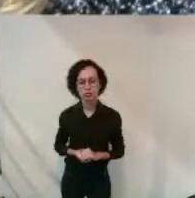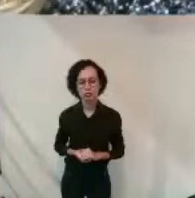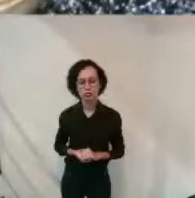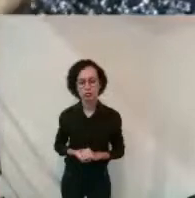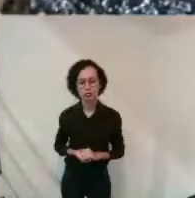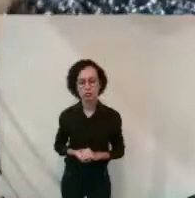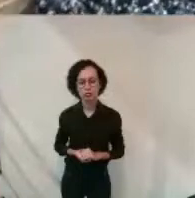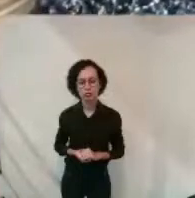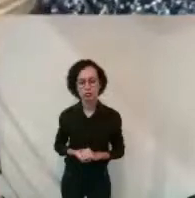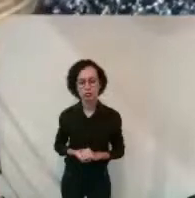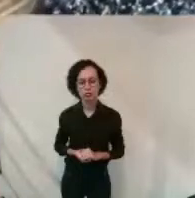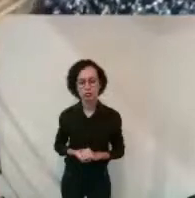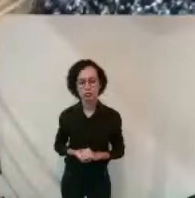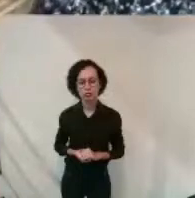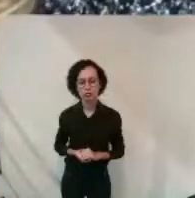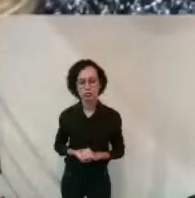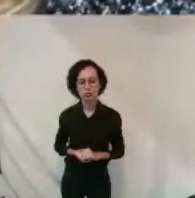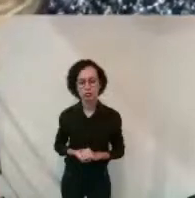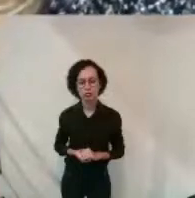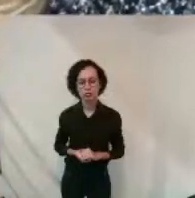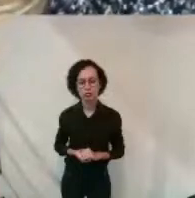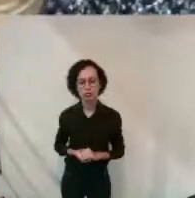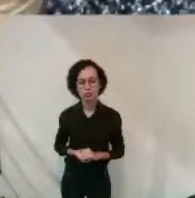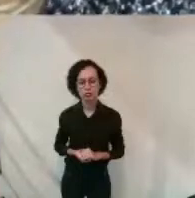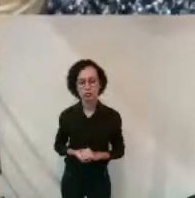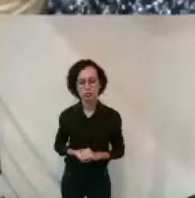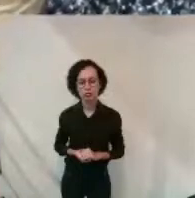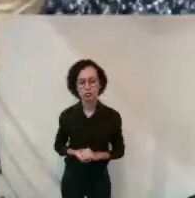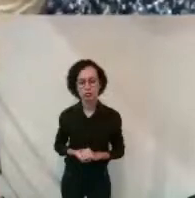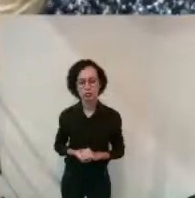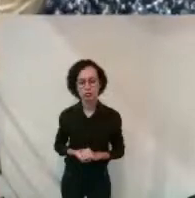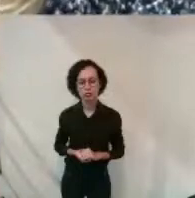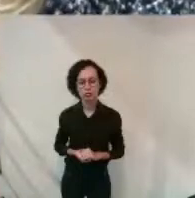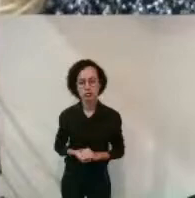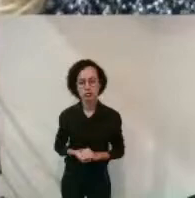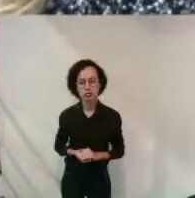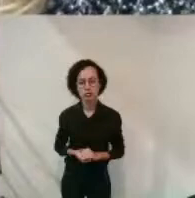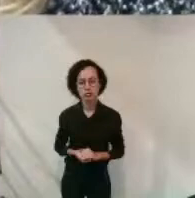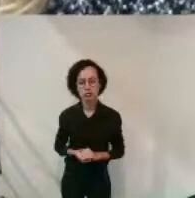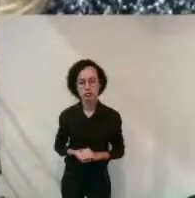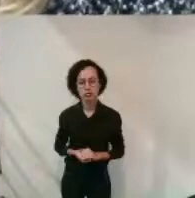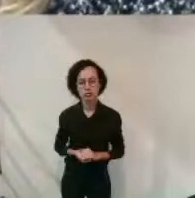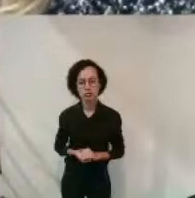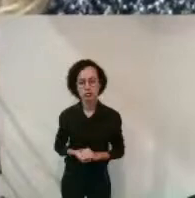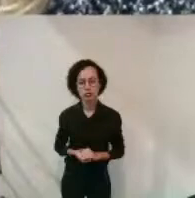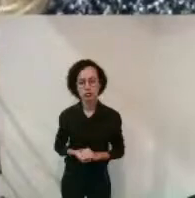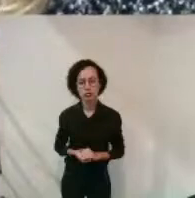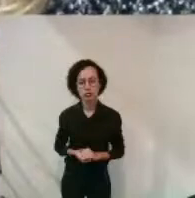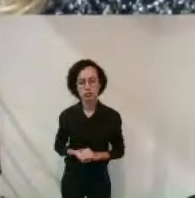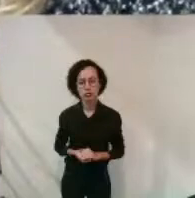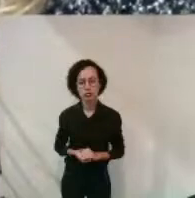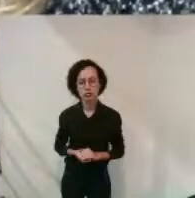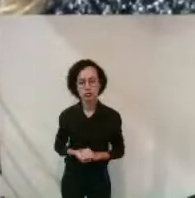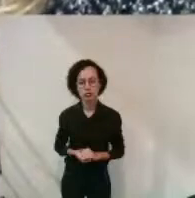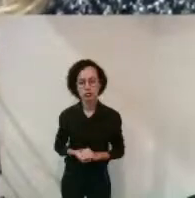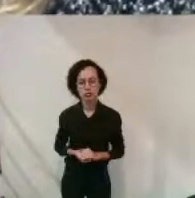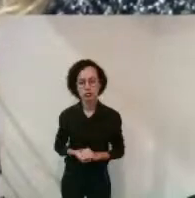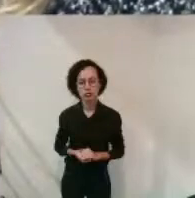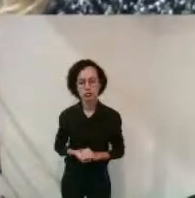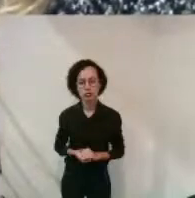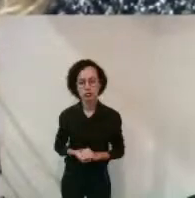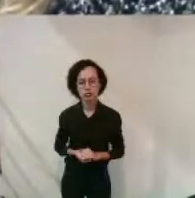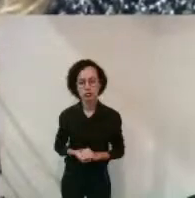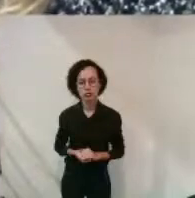primeiro lugar, é a destinação adequada dos atuais resíduos sólidos gerados pela população e pelos